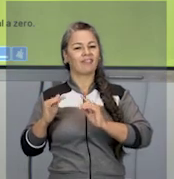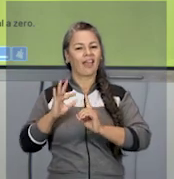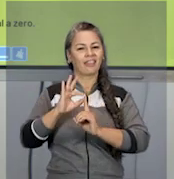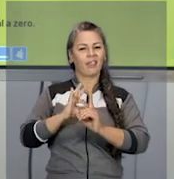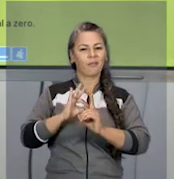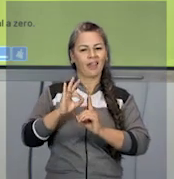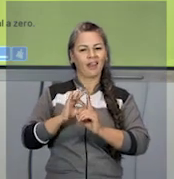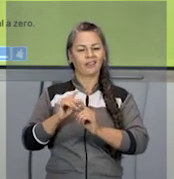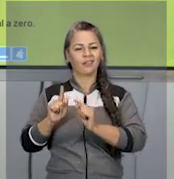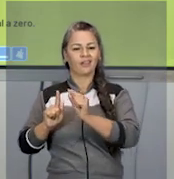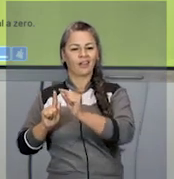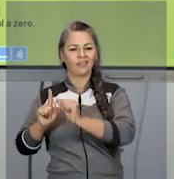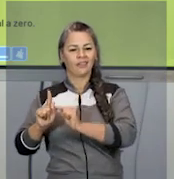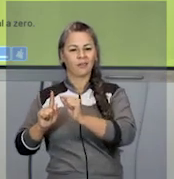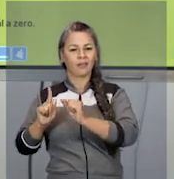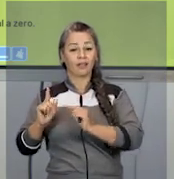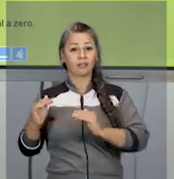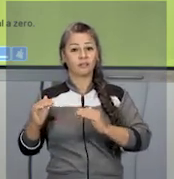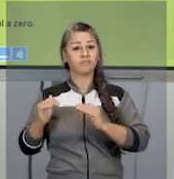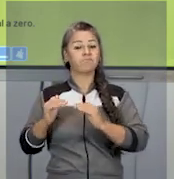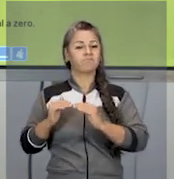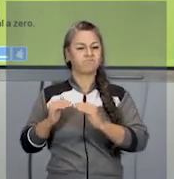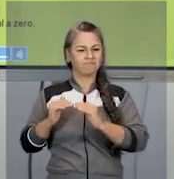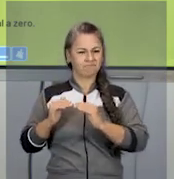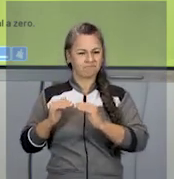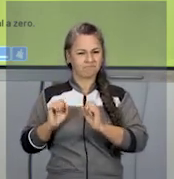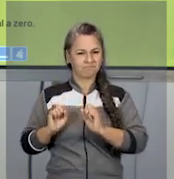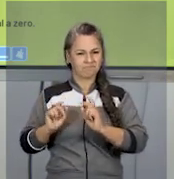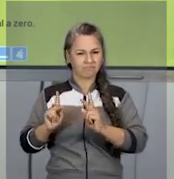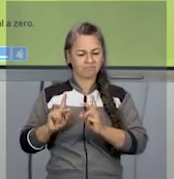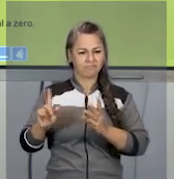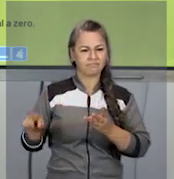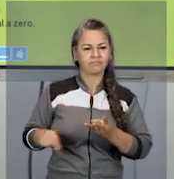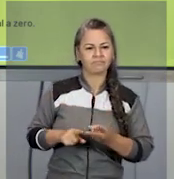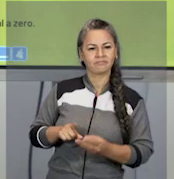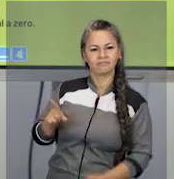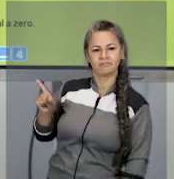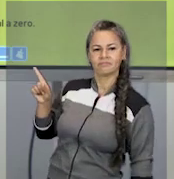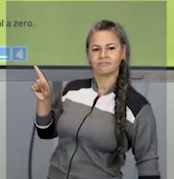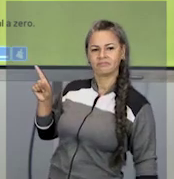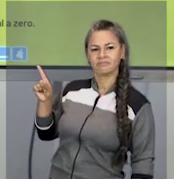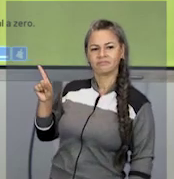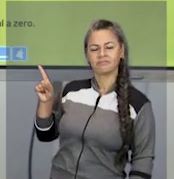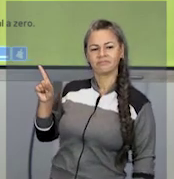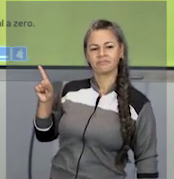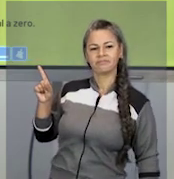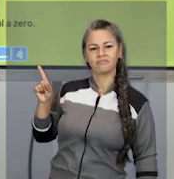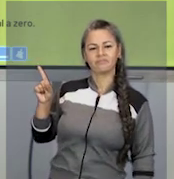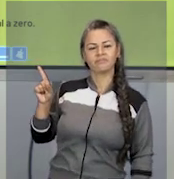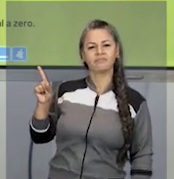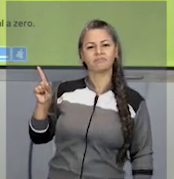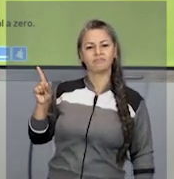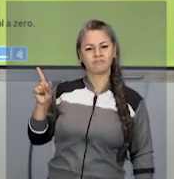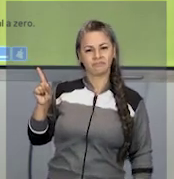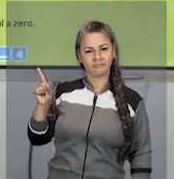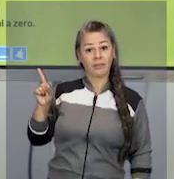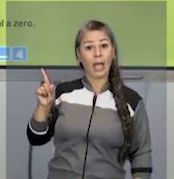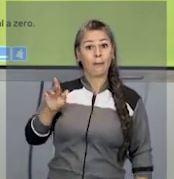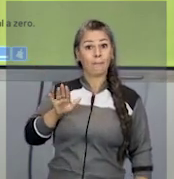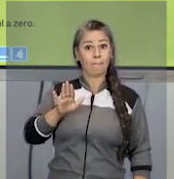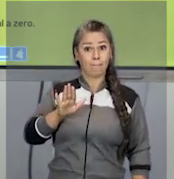temperatura. Bom, elas tendem a fazer isso quando? Isso vai